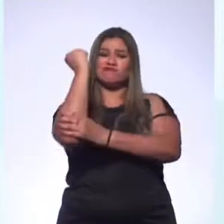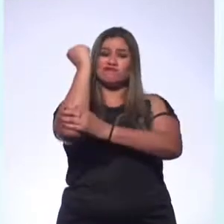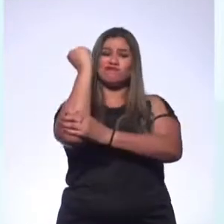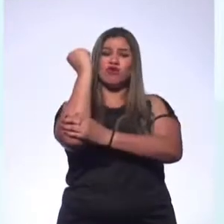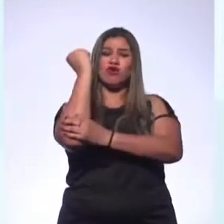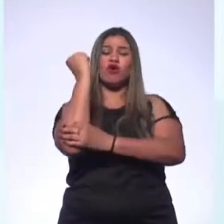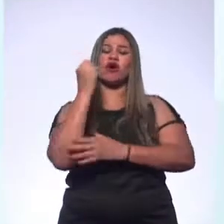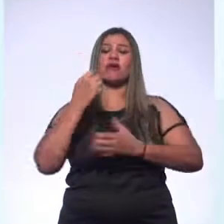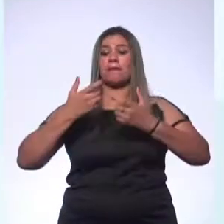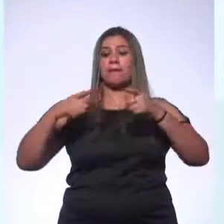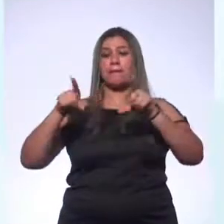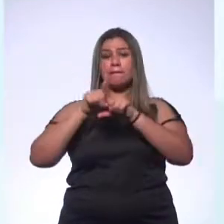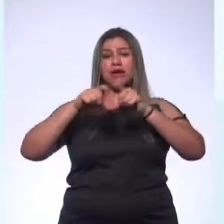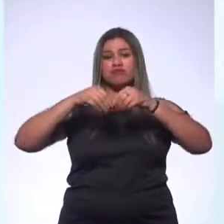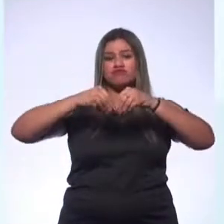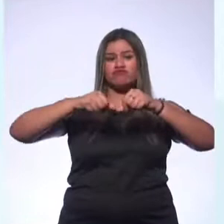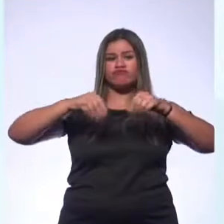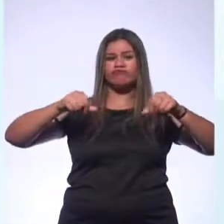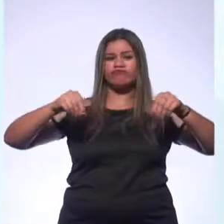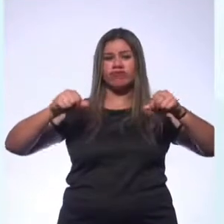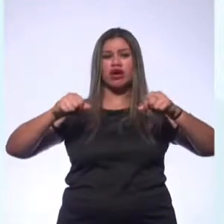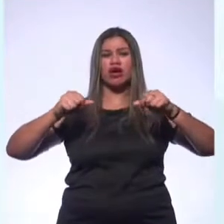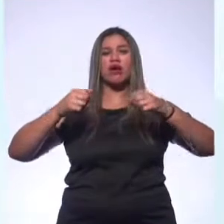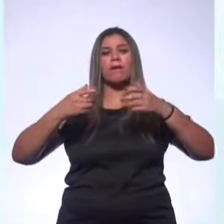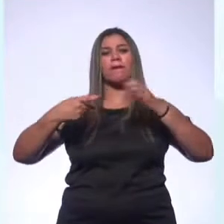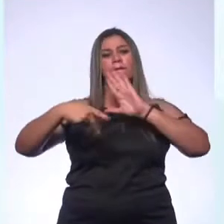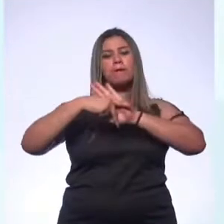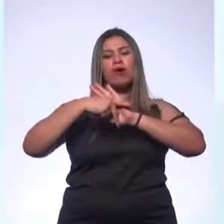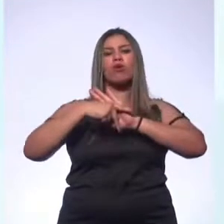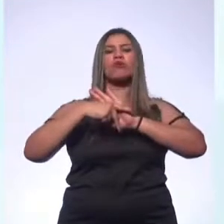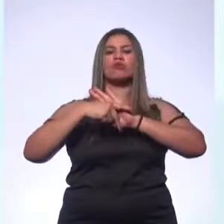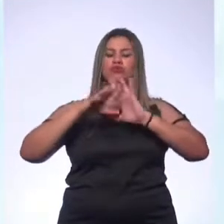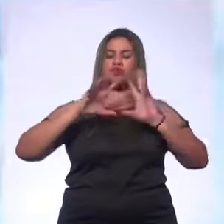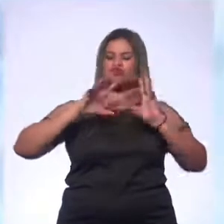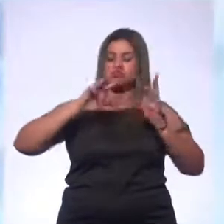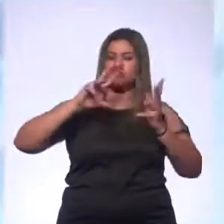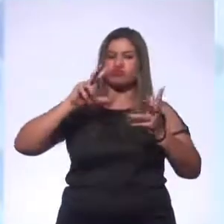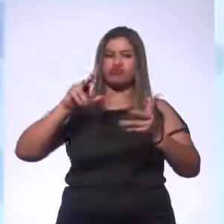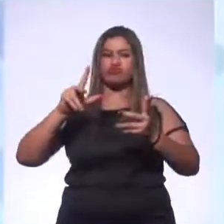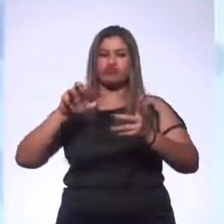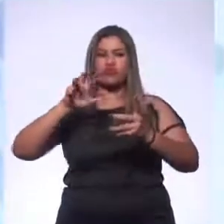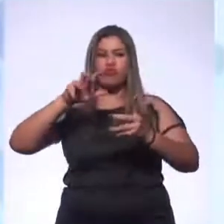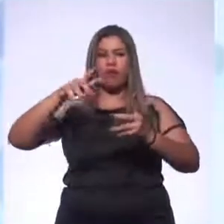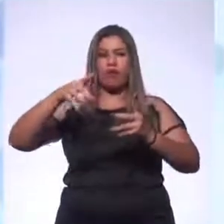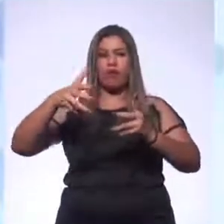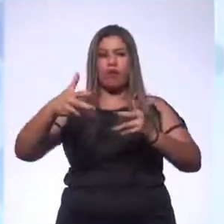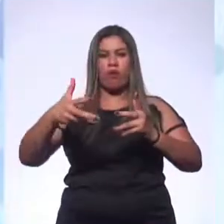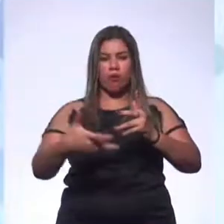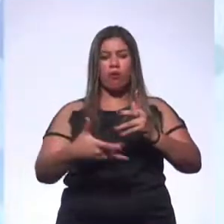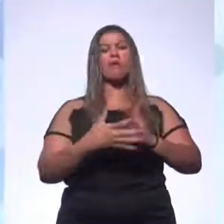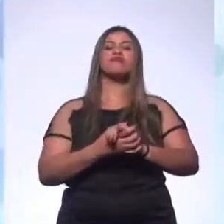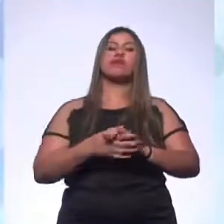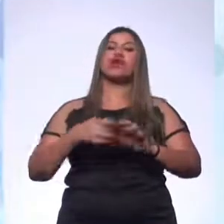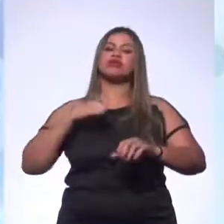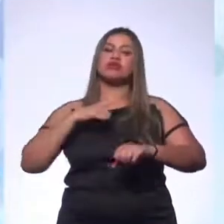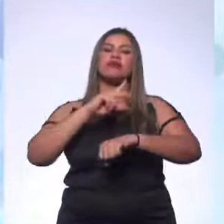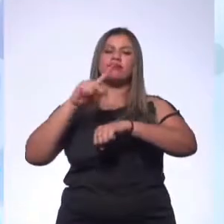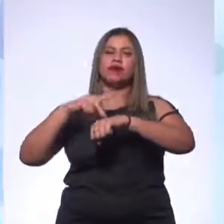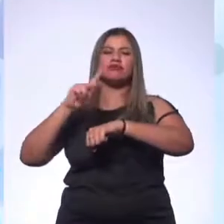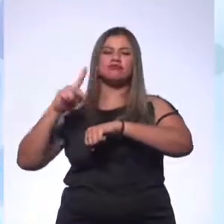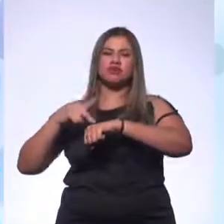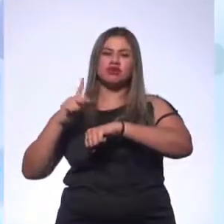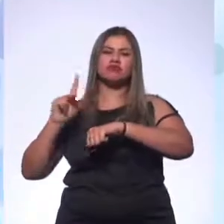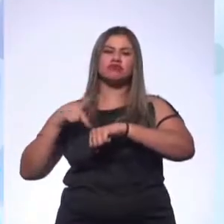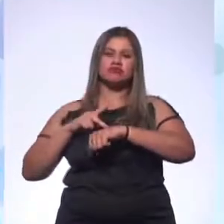e da expansão do comunismo no mundo, vai ter aí esses países que vocês estão